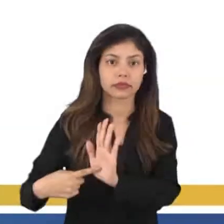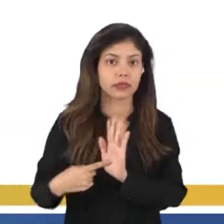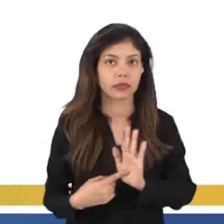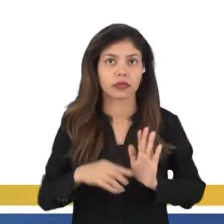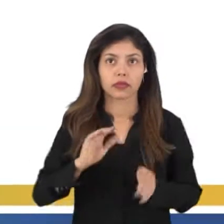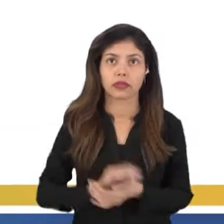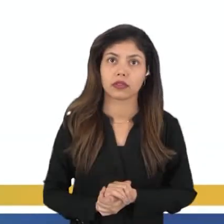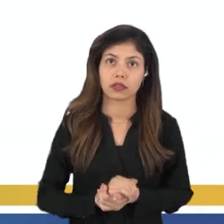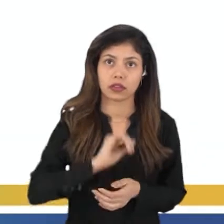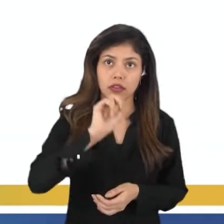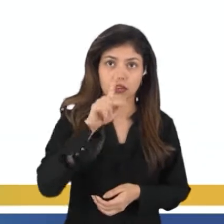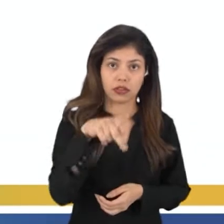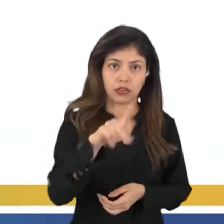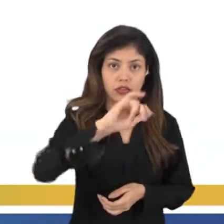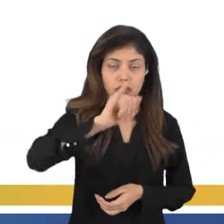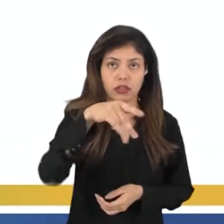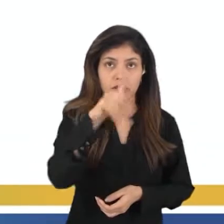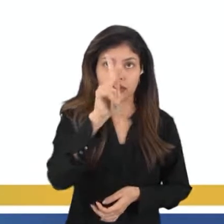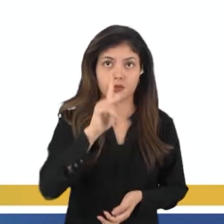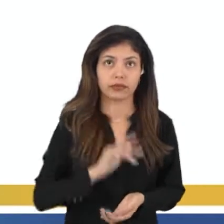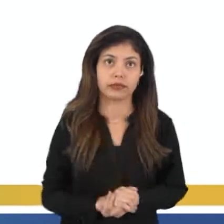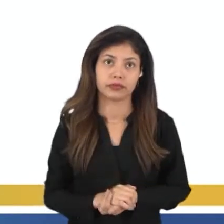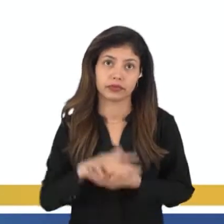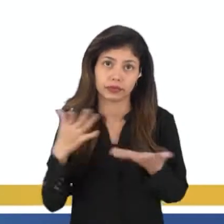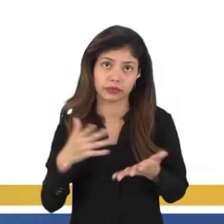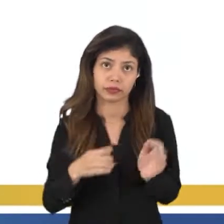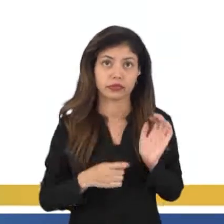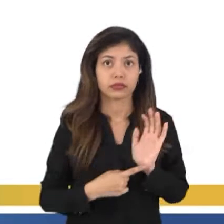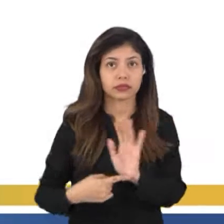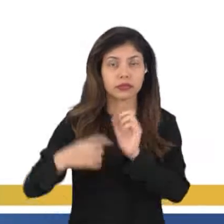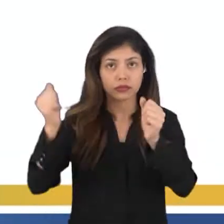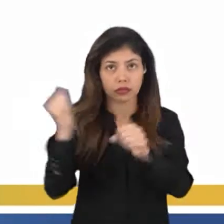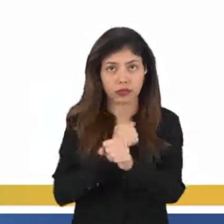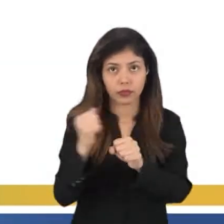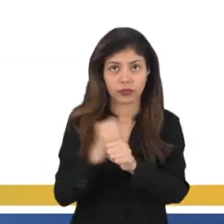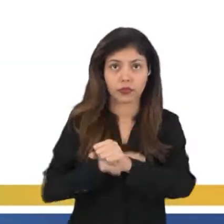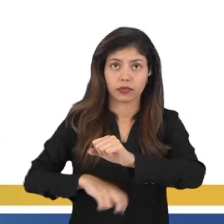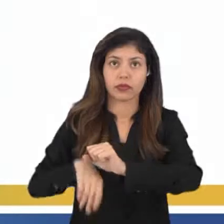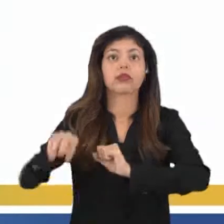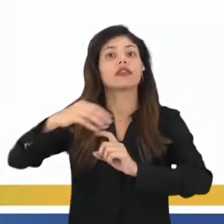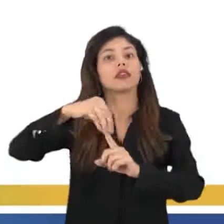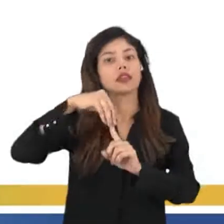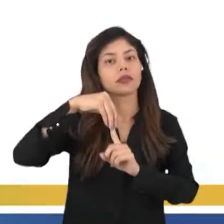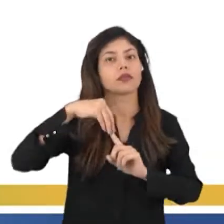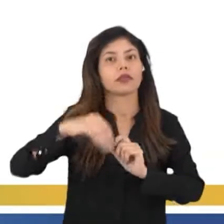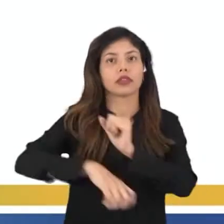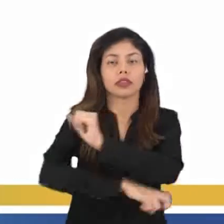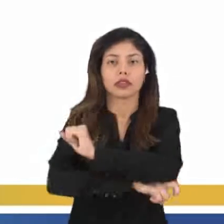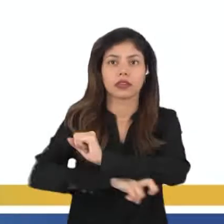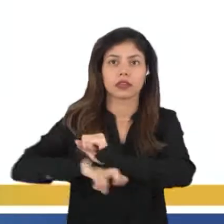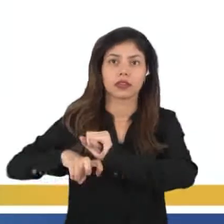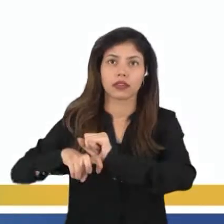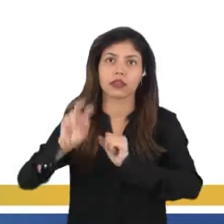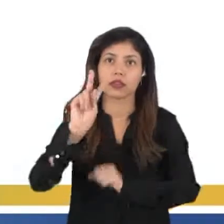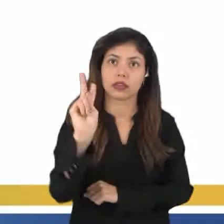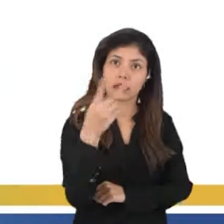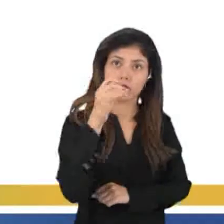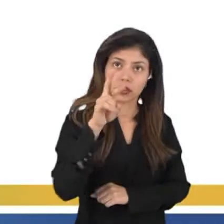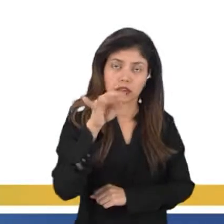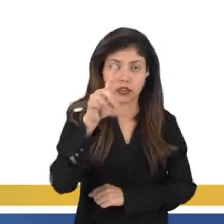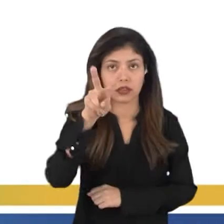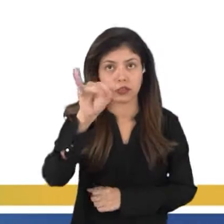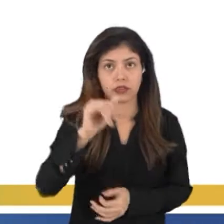Juscelino Kubitschek, JK, em detrimento da construção de ferrovias e hidrovias, ou seja, preferiu rodovia do que